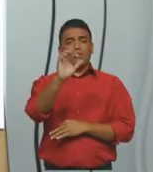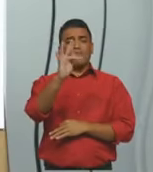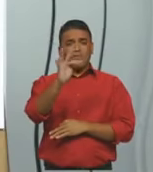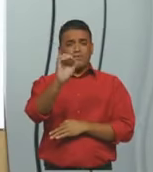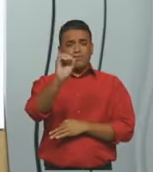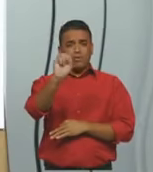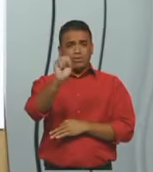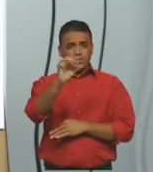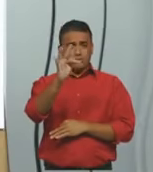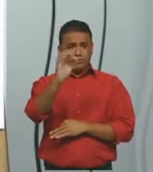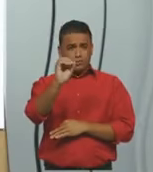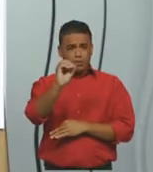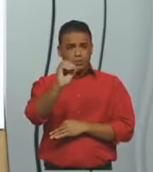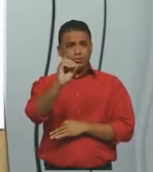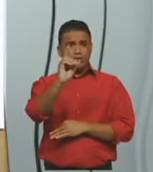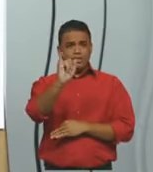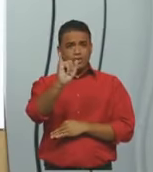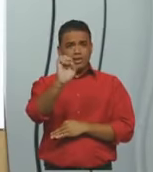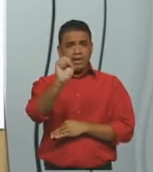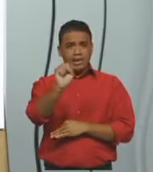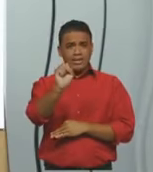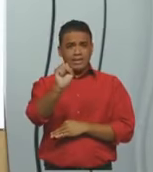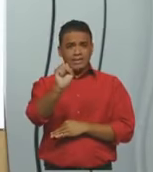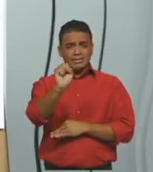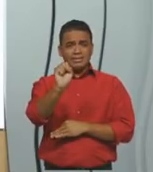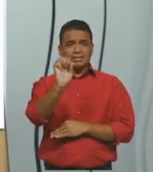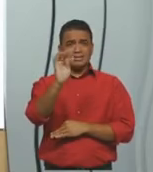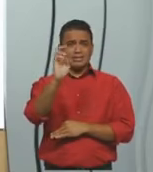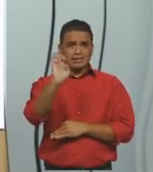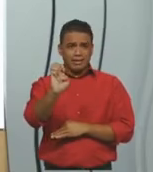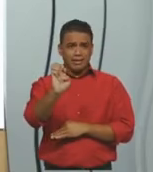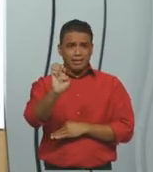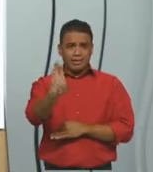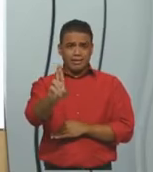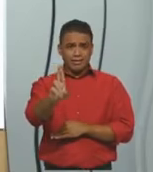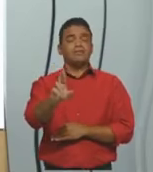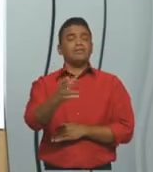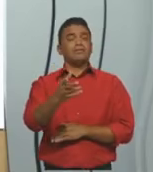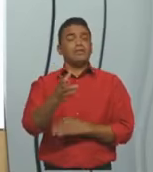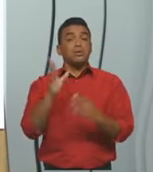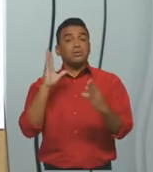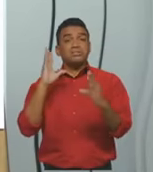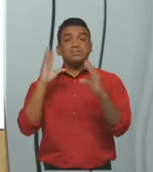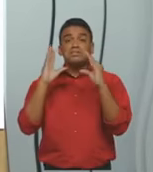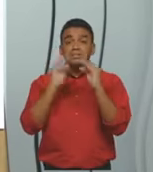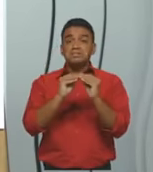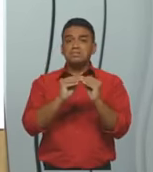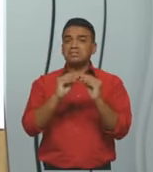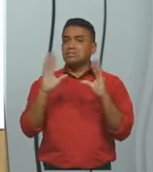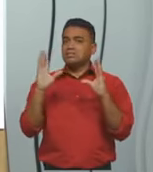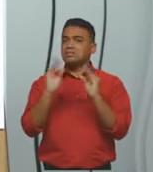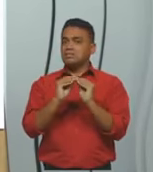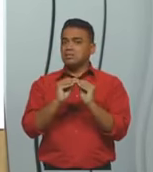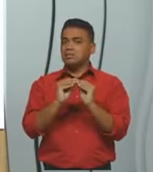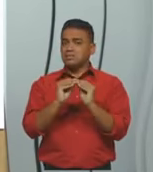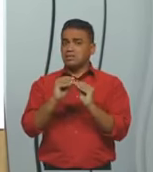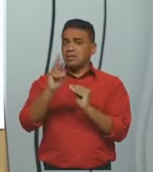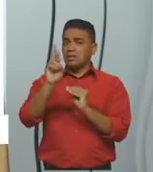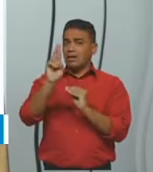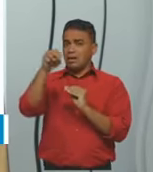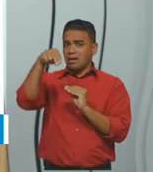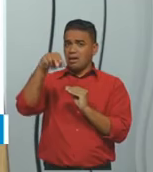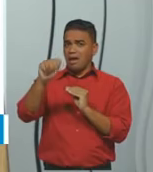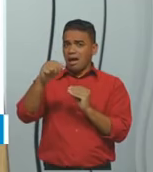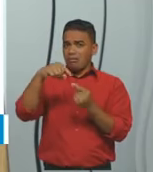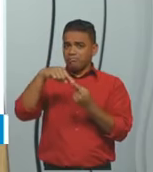para a gente entender. E quando eu falar aqui que a síntese de RNA,